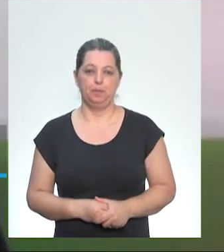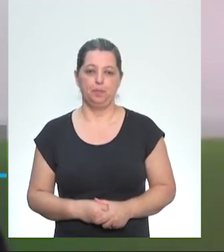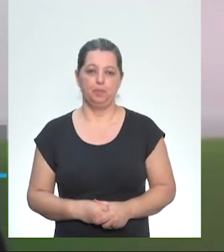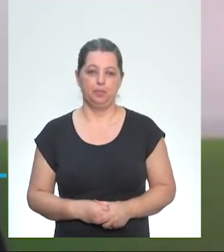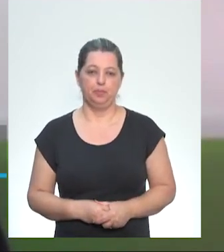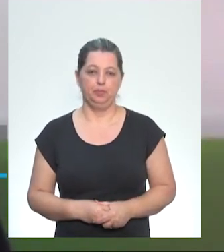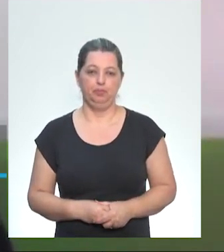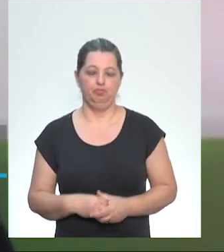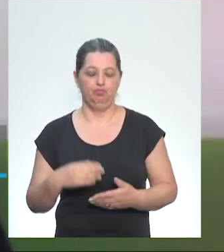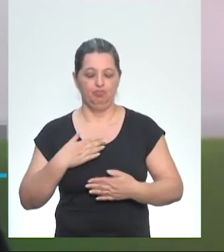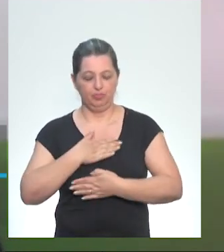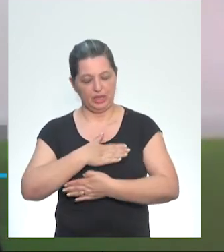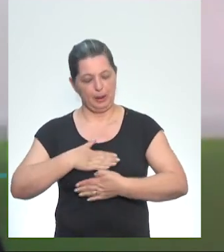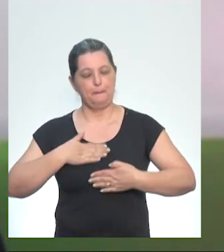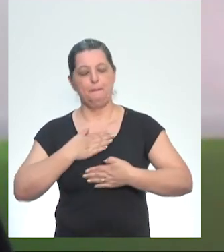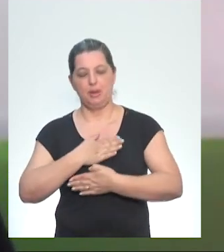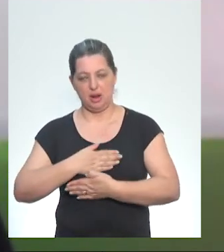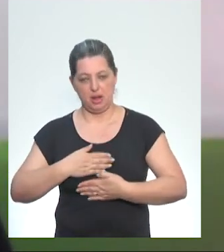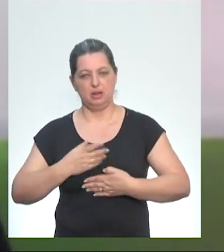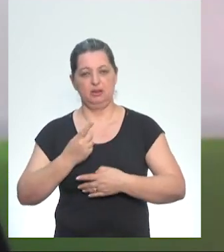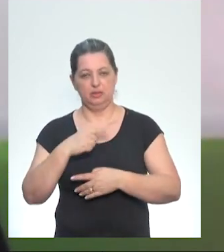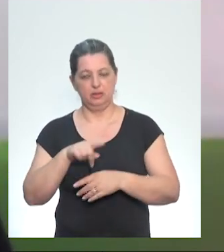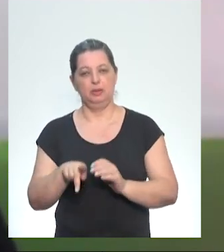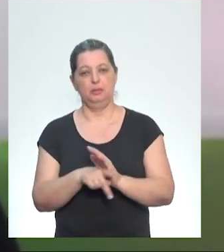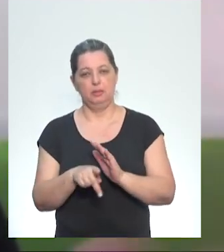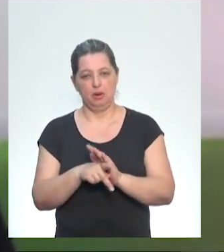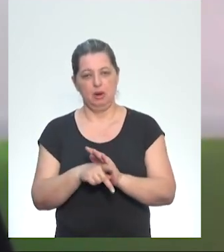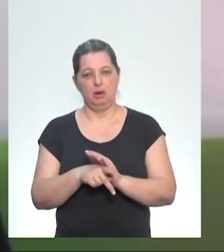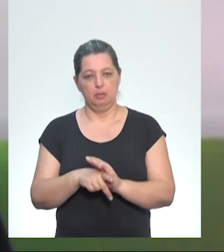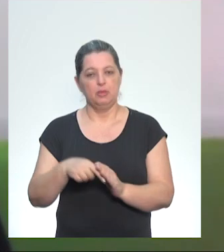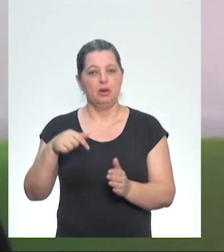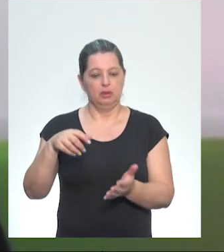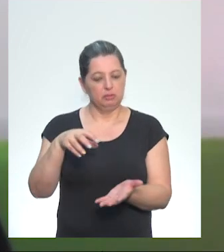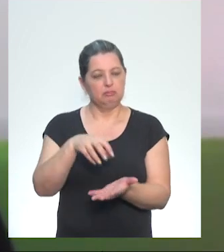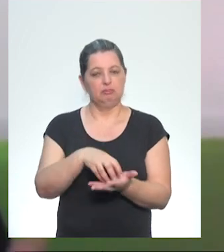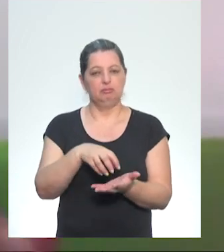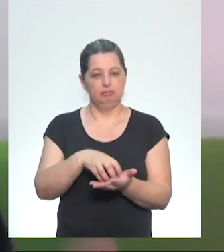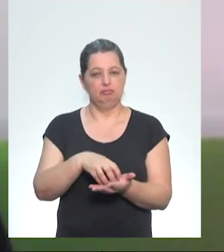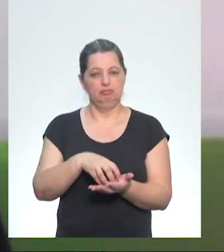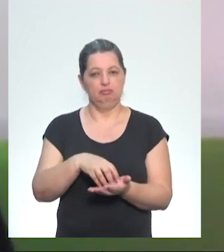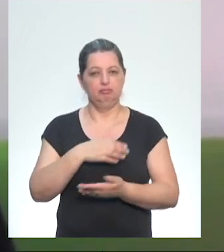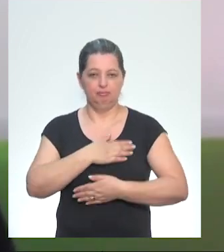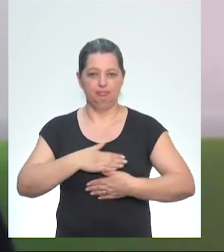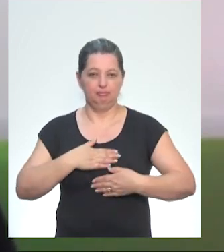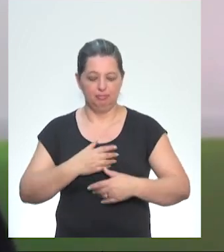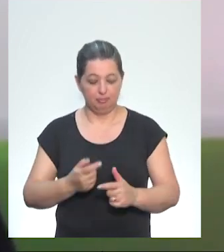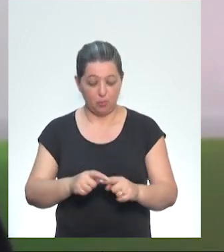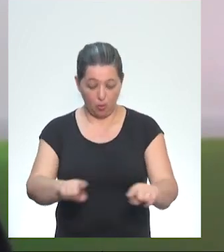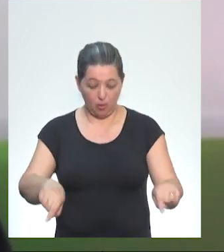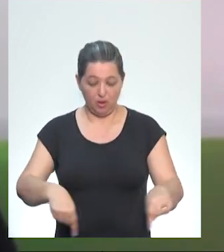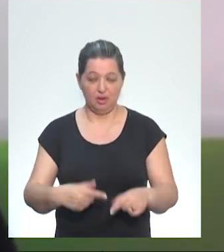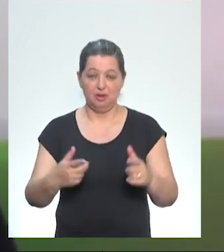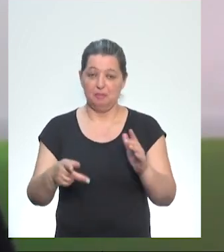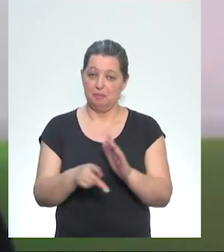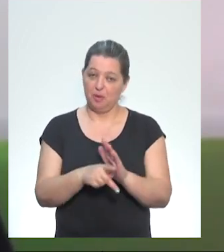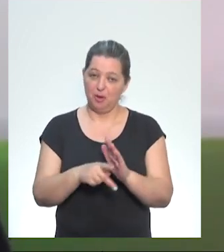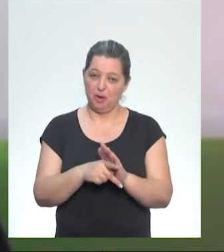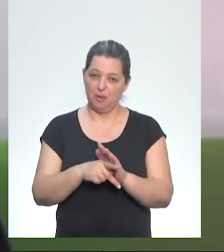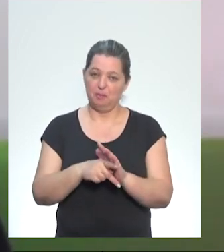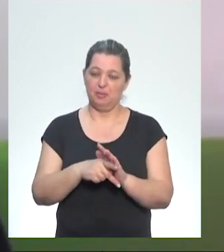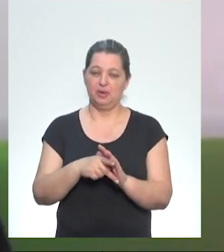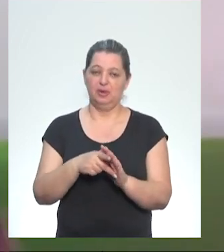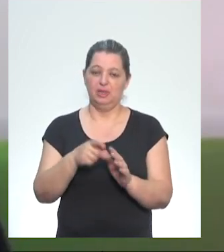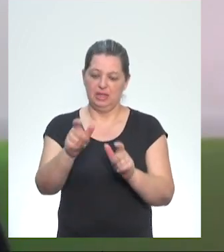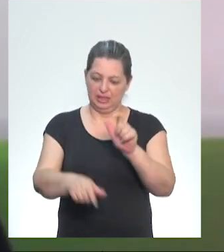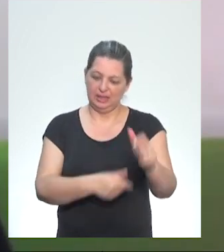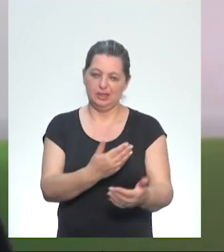.sp.gov.br. Vai ser um prazer receber a visita de vocês aqui no nosso centro para conhecer esse espaço que é feito para você, estudante da nossa rede. Então,